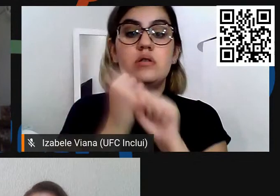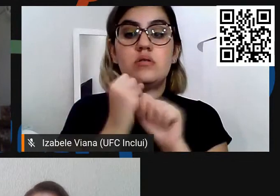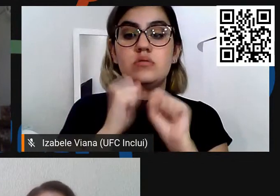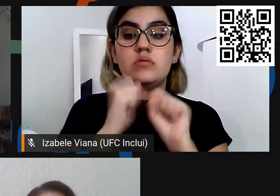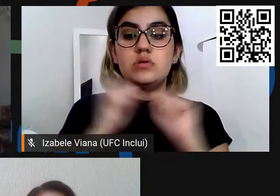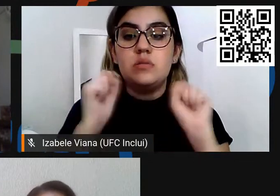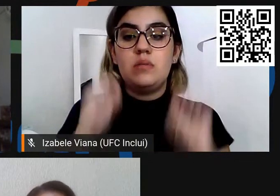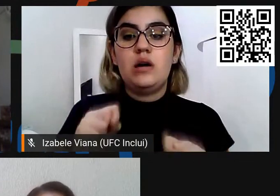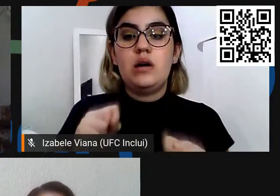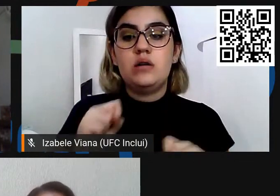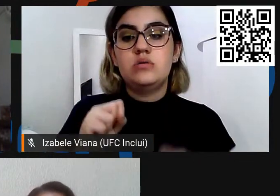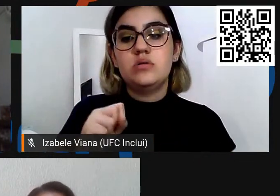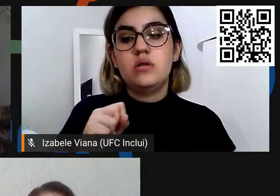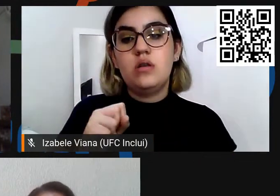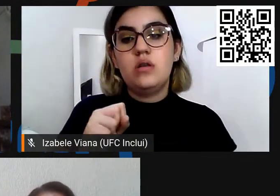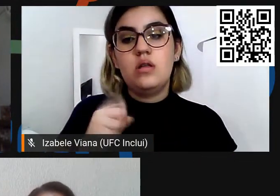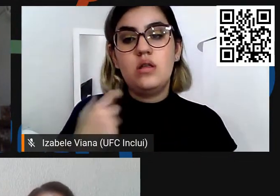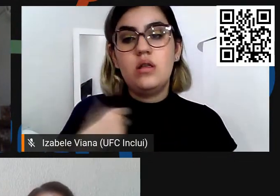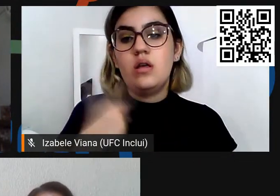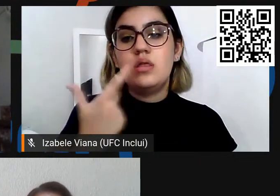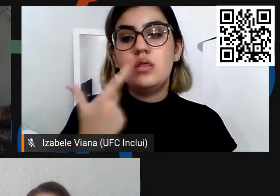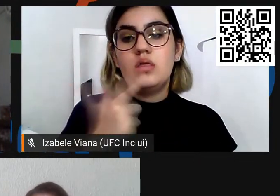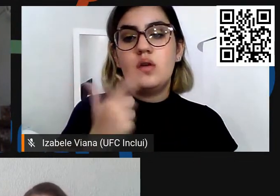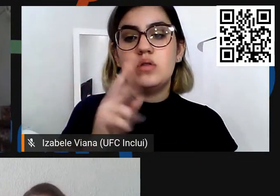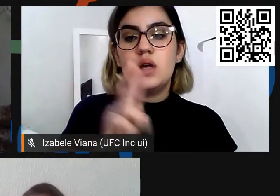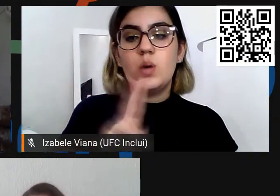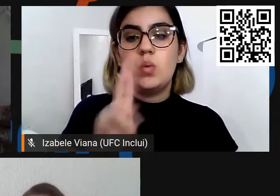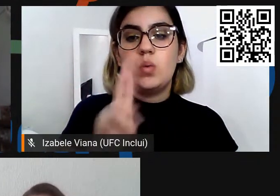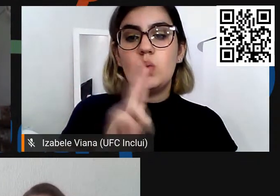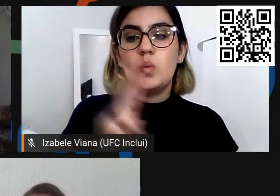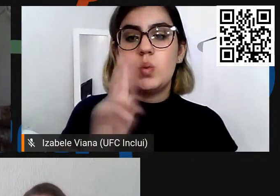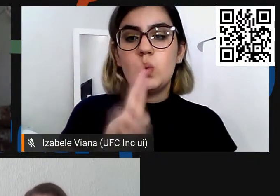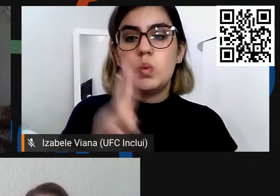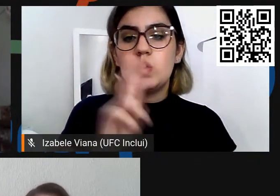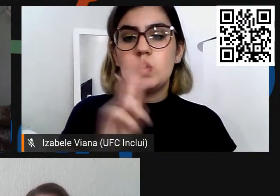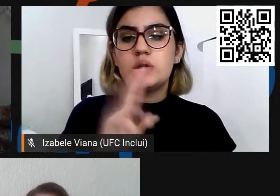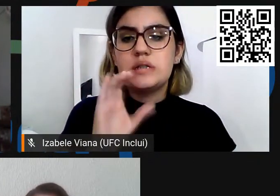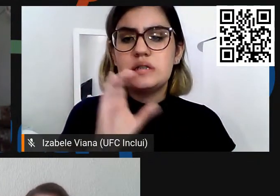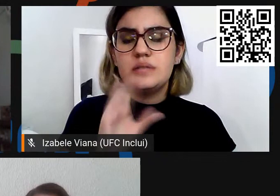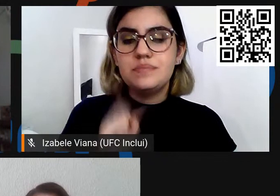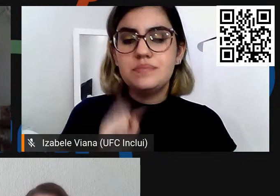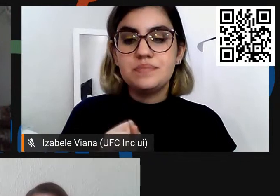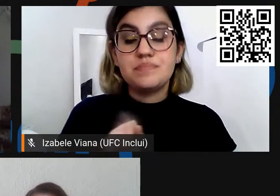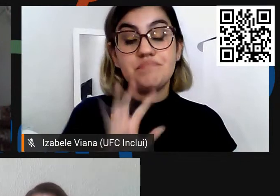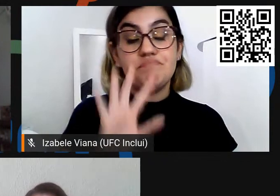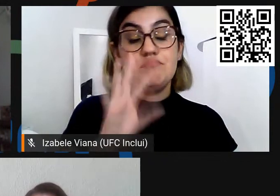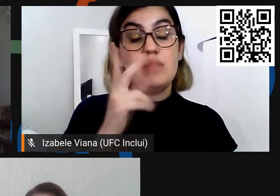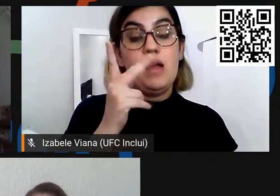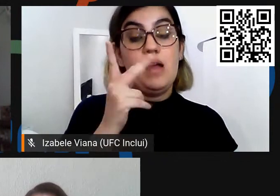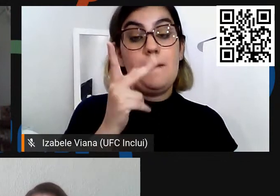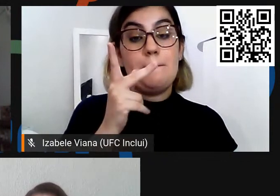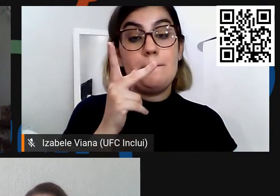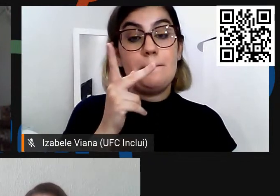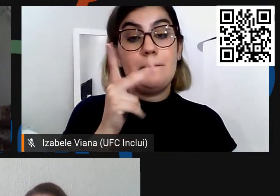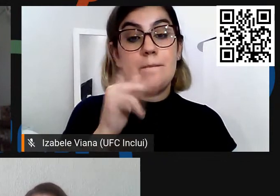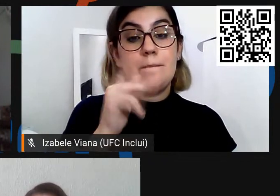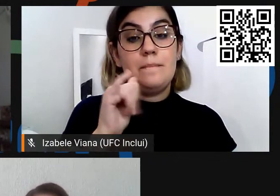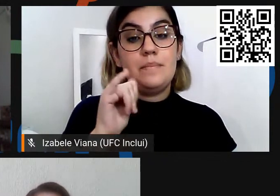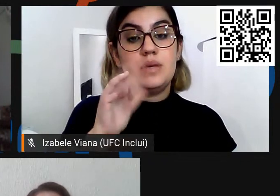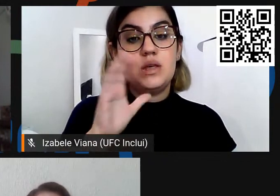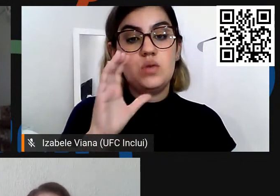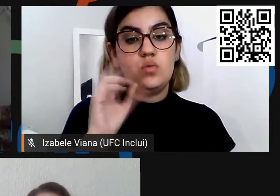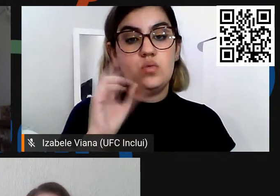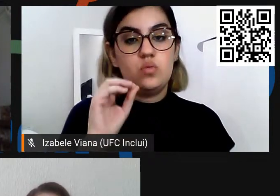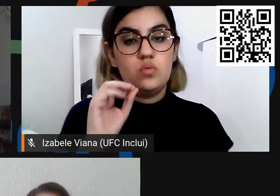Pode. Assim, né? Uhum. É que assim, ó, o pico, né, e da forma completa que a gente usa na revisão sistemática,